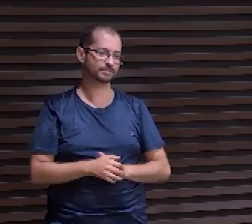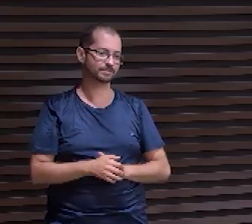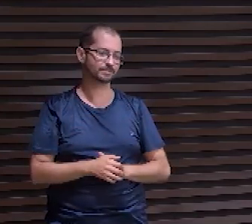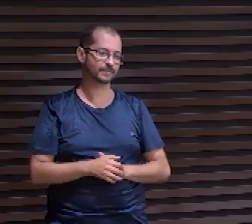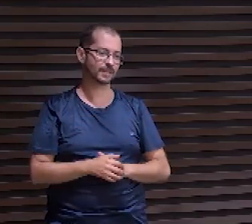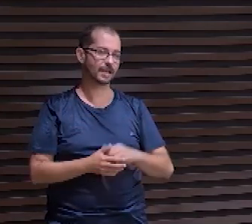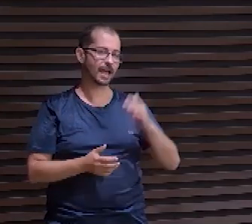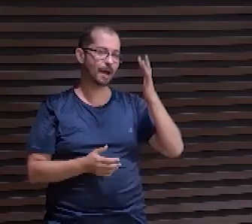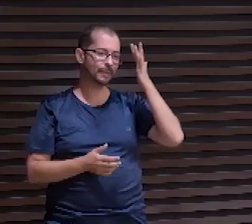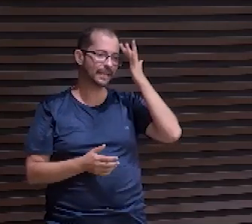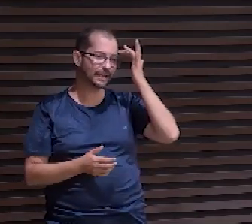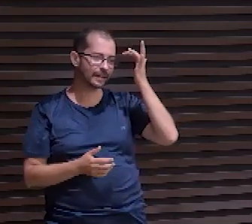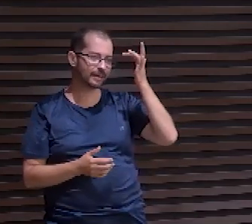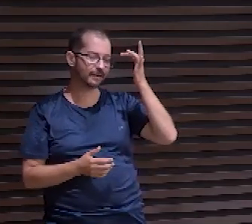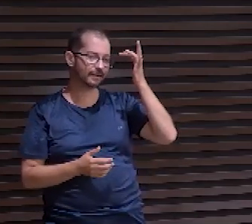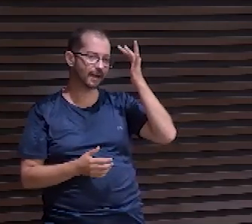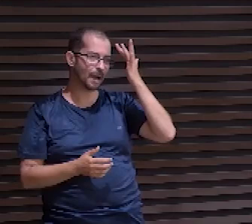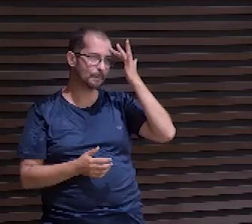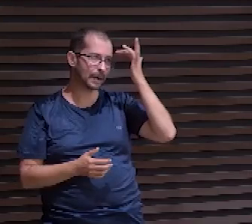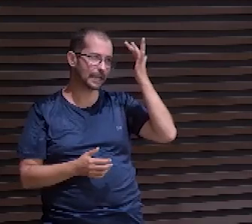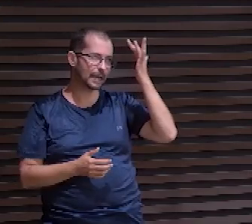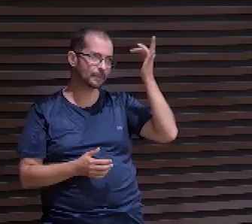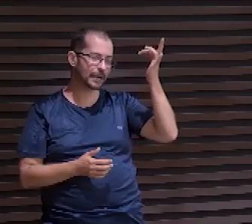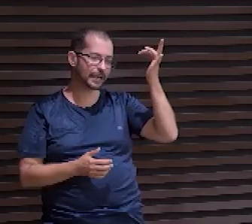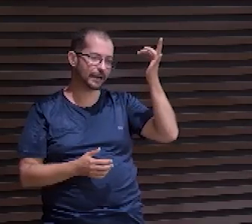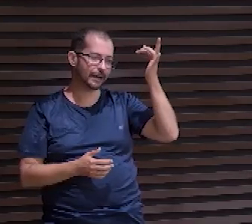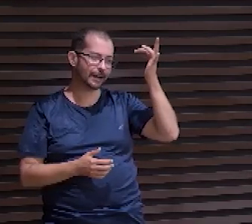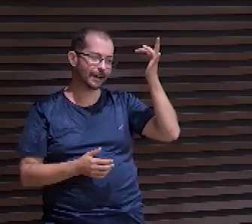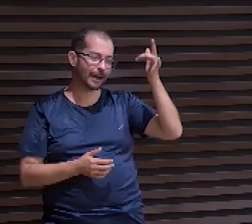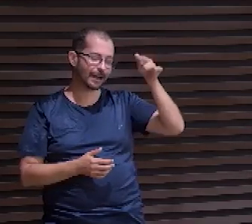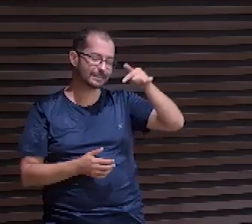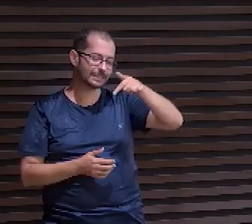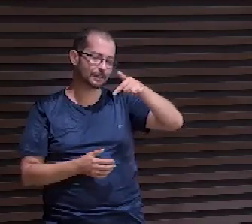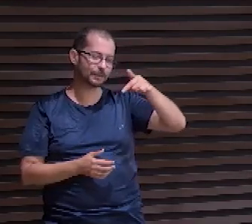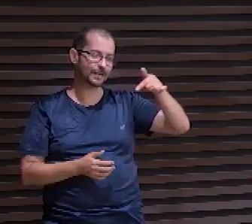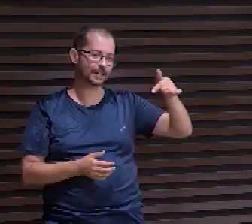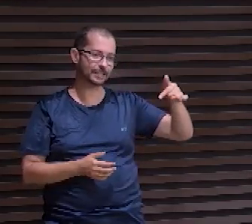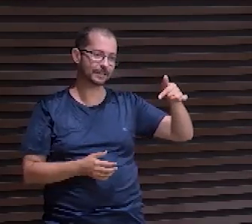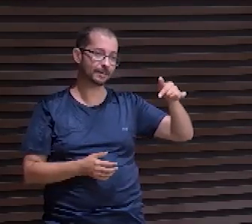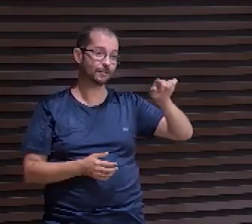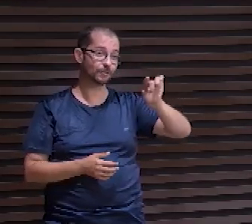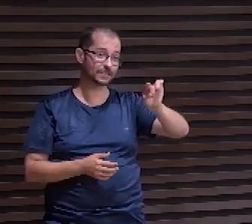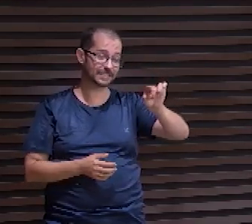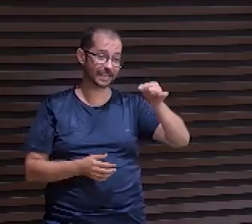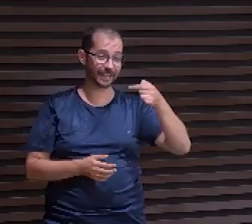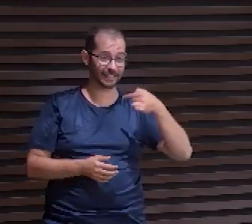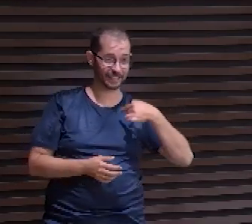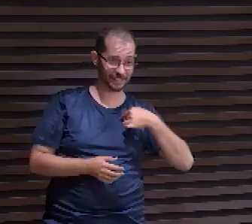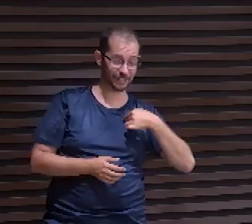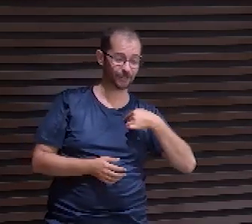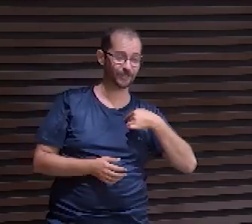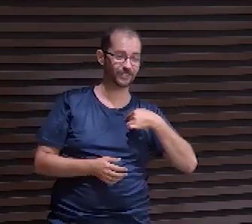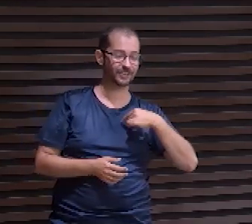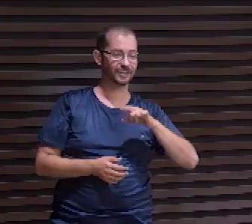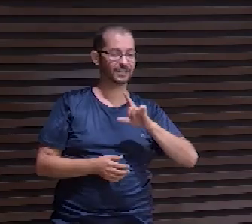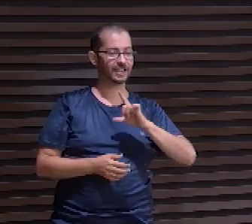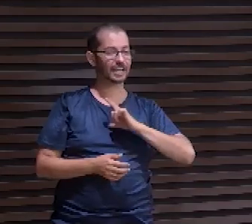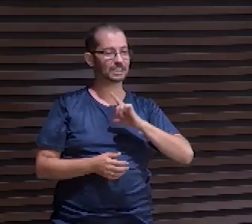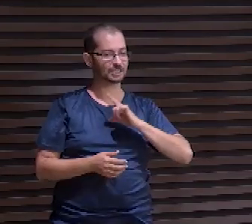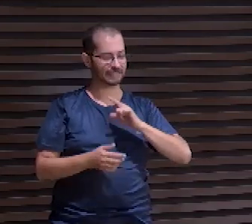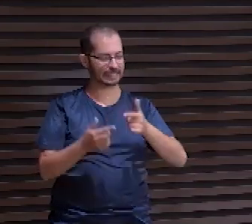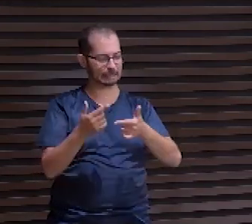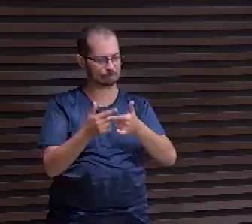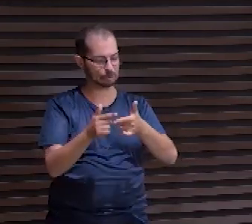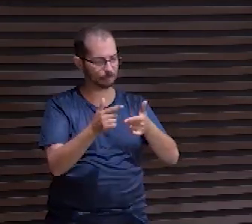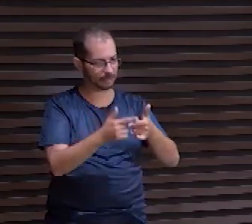depois da manhã, esta semana, você e eu vamos ter tribulações,